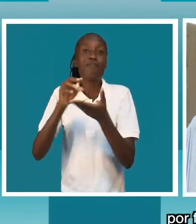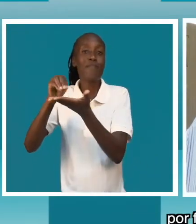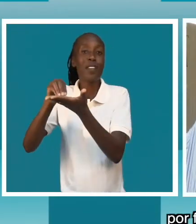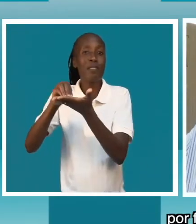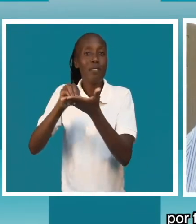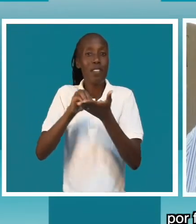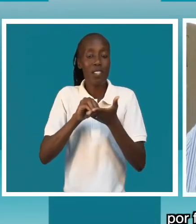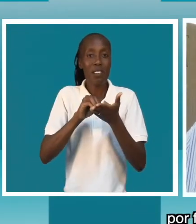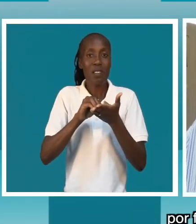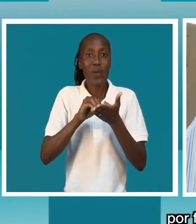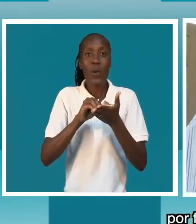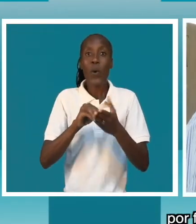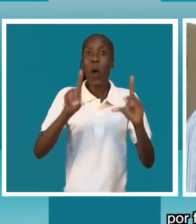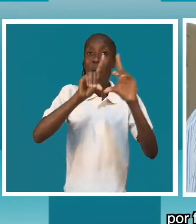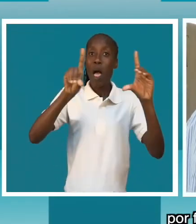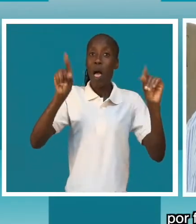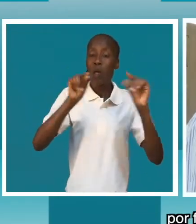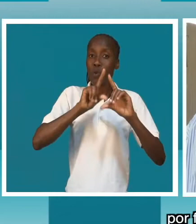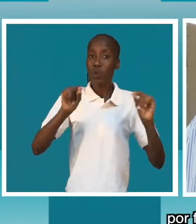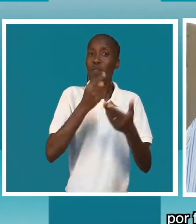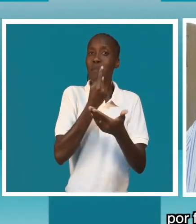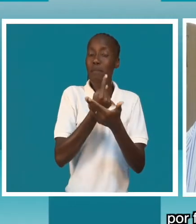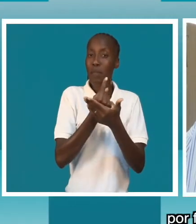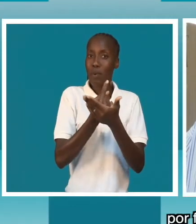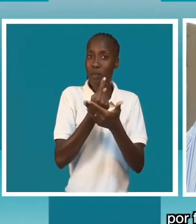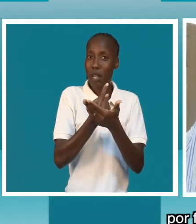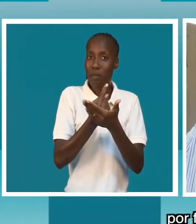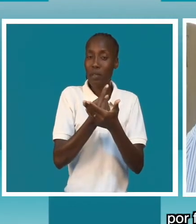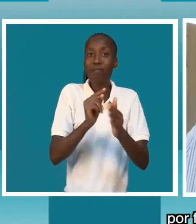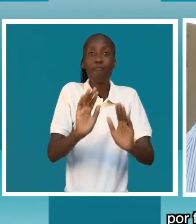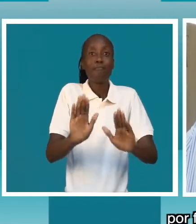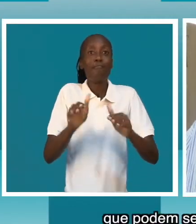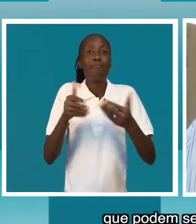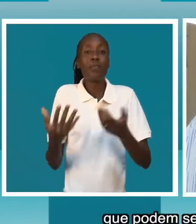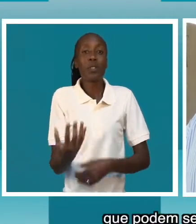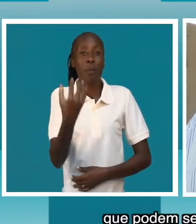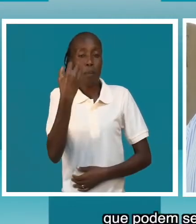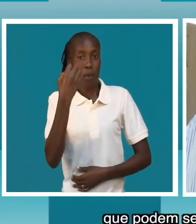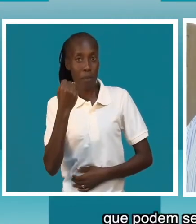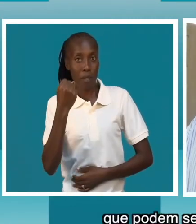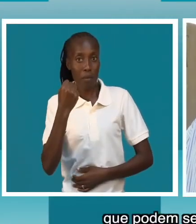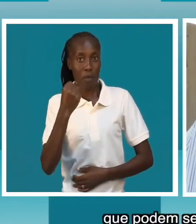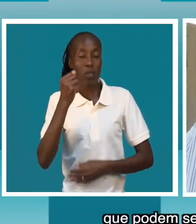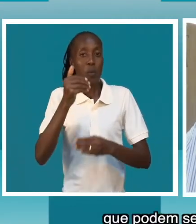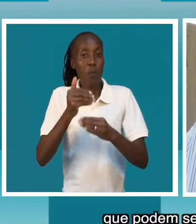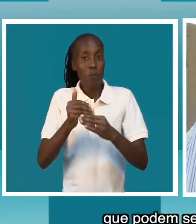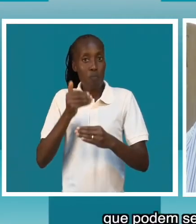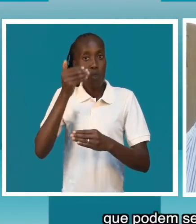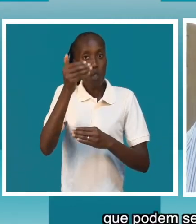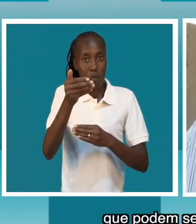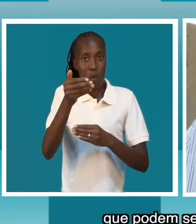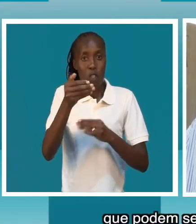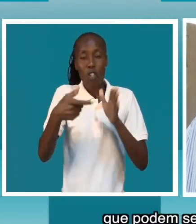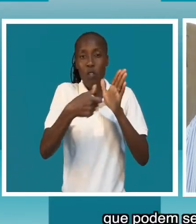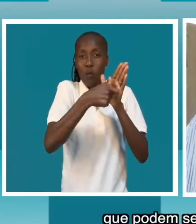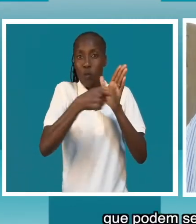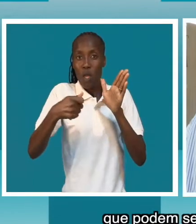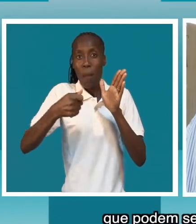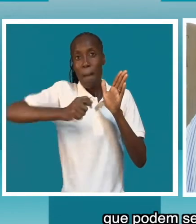possamos, de certa forma, trazer aquilo que são ferramentas, digamos, importantes que podemos